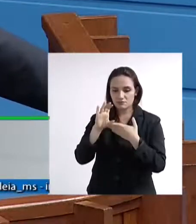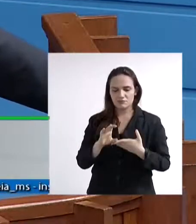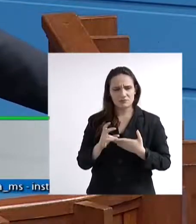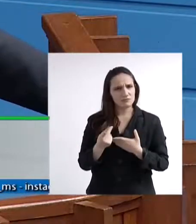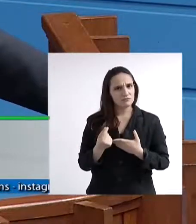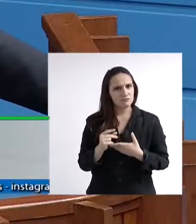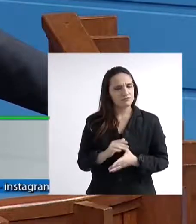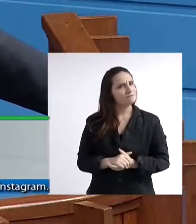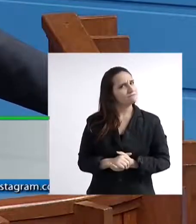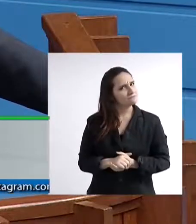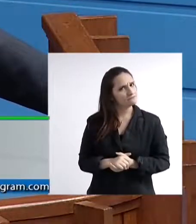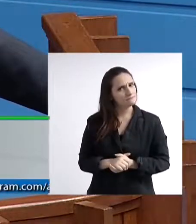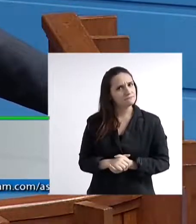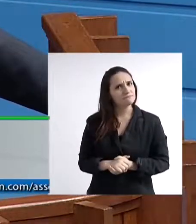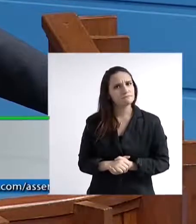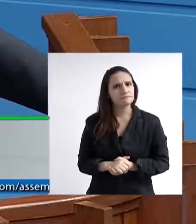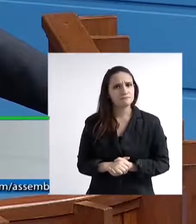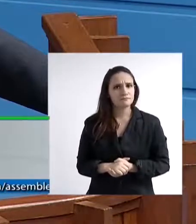recursos.